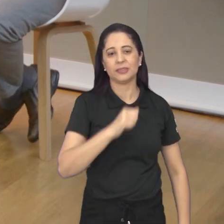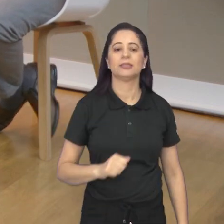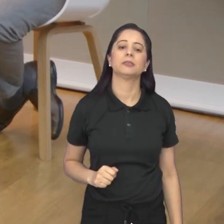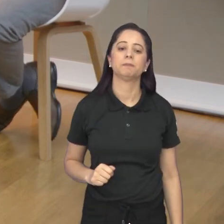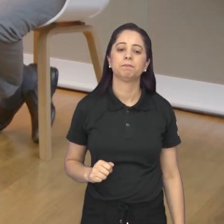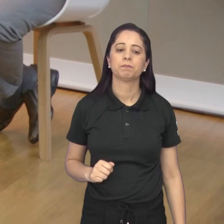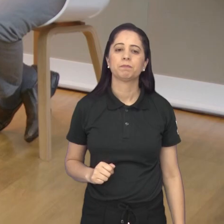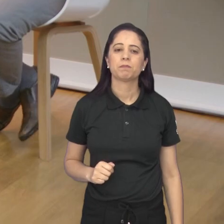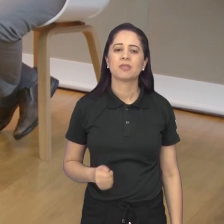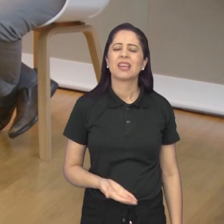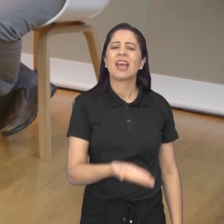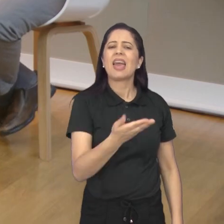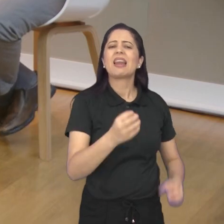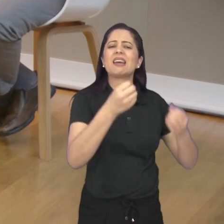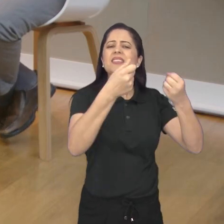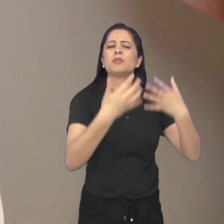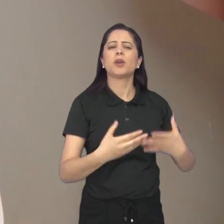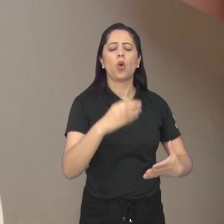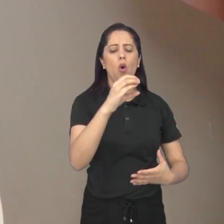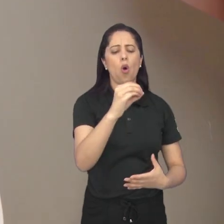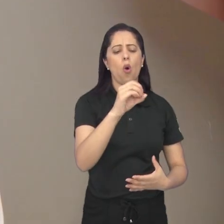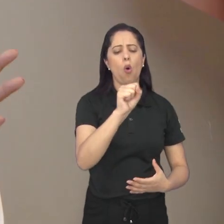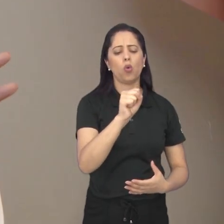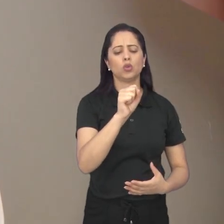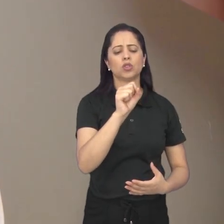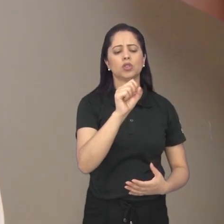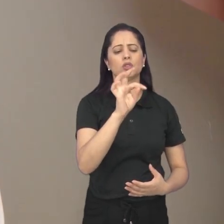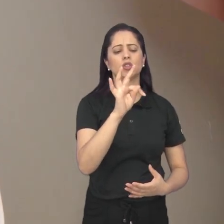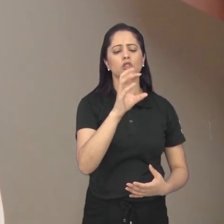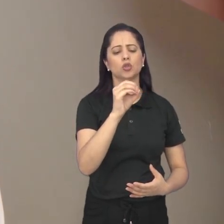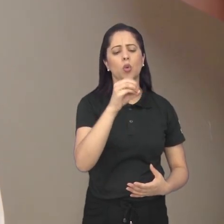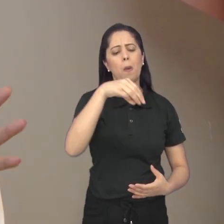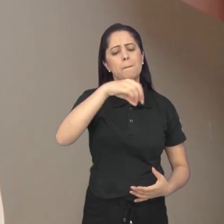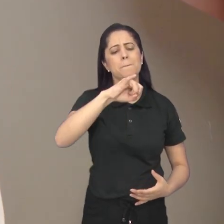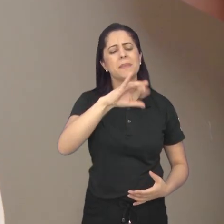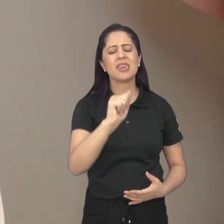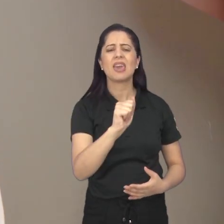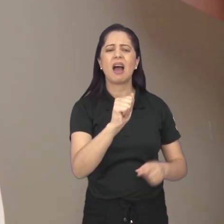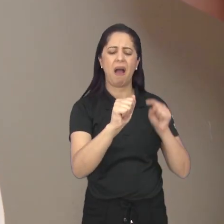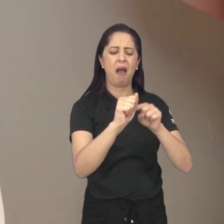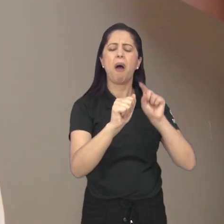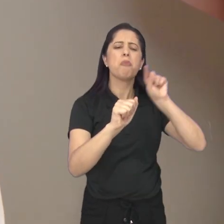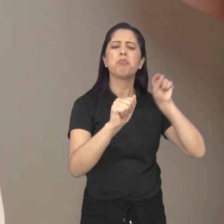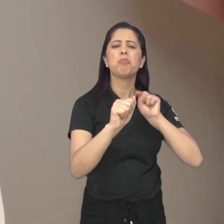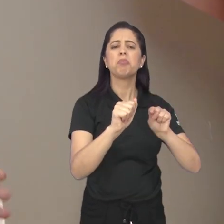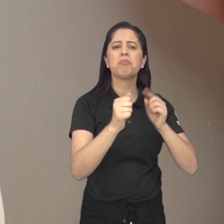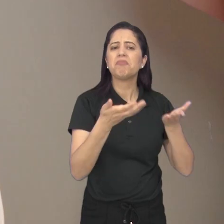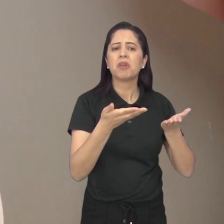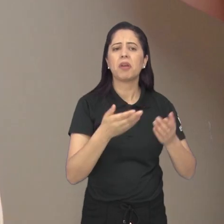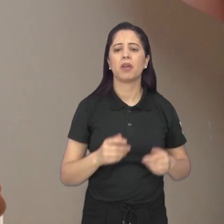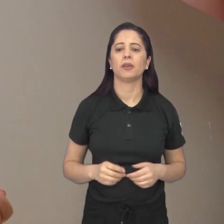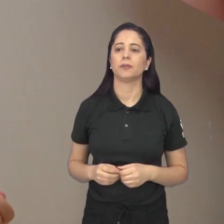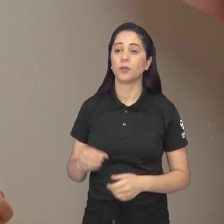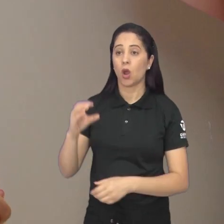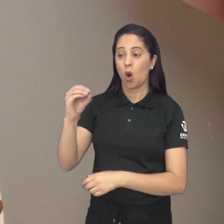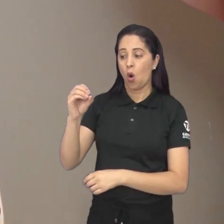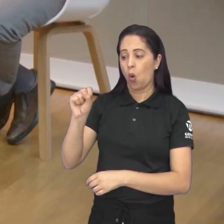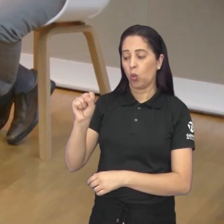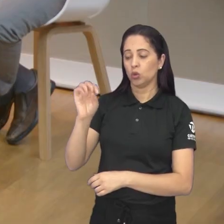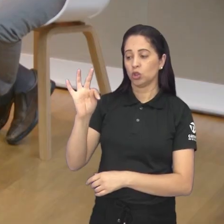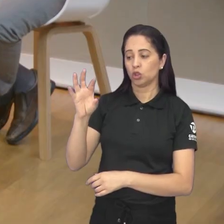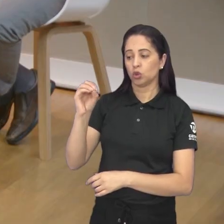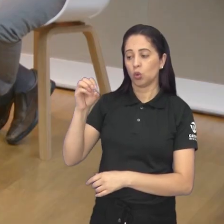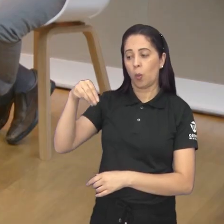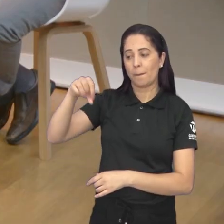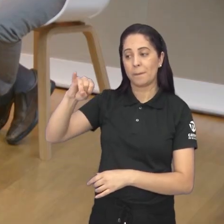Bia. E, doutora, ela falou sobre ostomia, de uma maneira bem rápida, porque o nosso tempo já está acabando. O que é ostomia, por favor? Ostomia